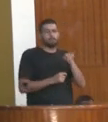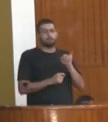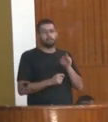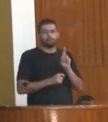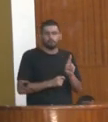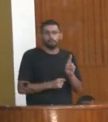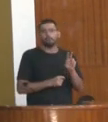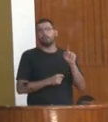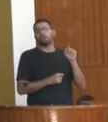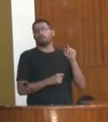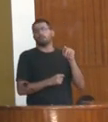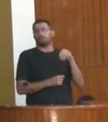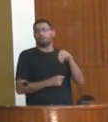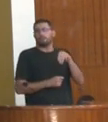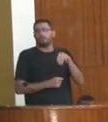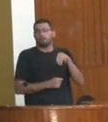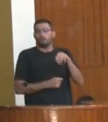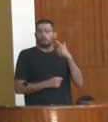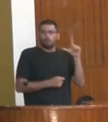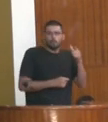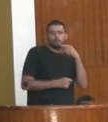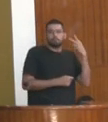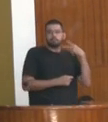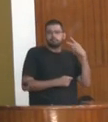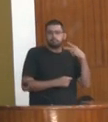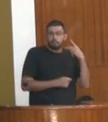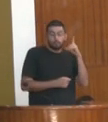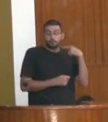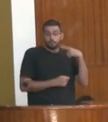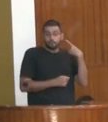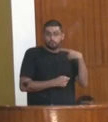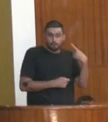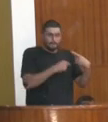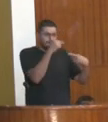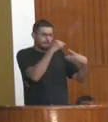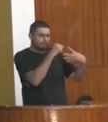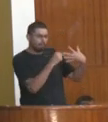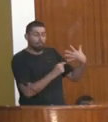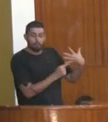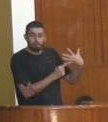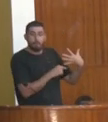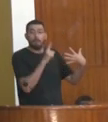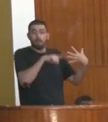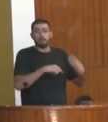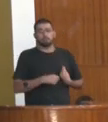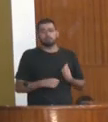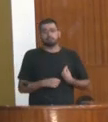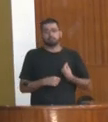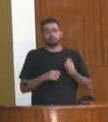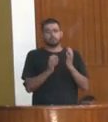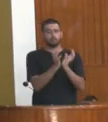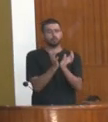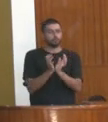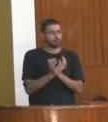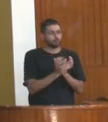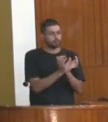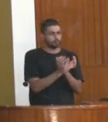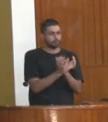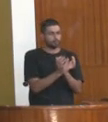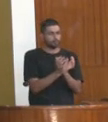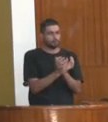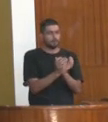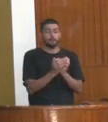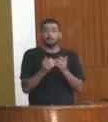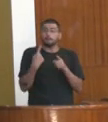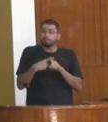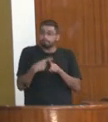de Paula Pai, da Ingrid Armelau, que são deputados que compõem a comissão. Por quê? Colocou para assessorar